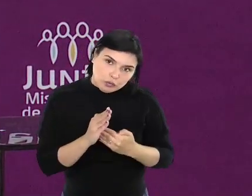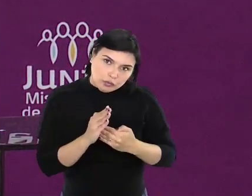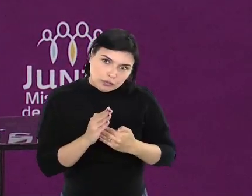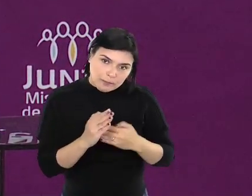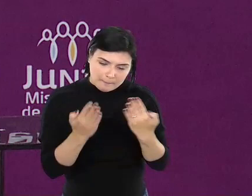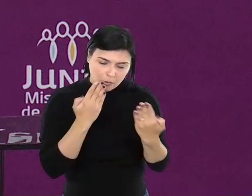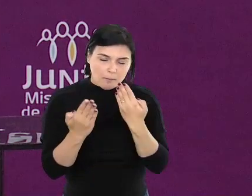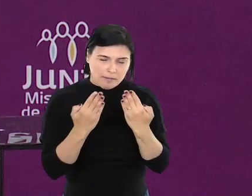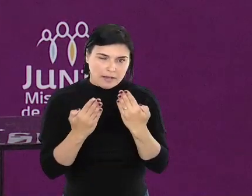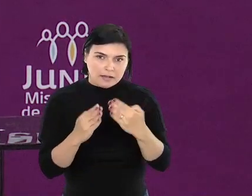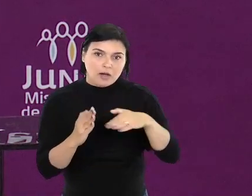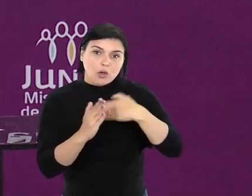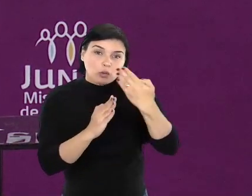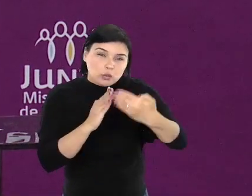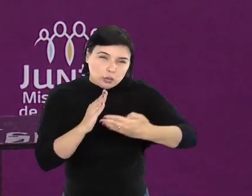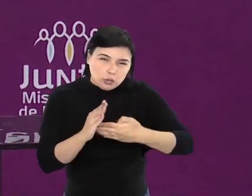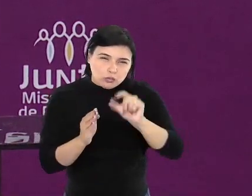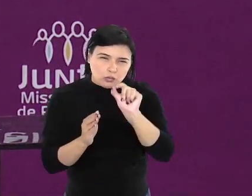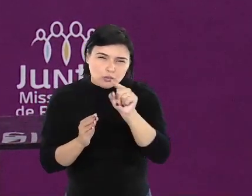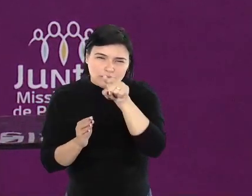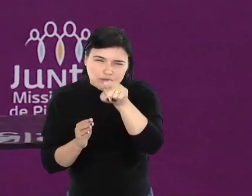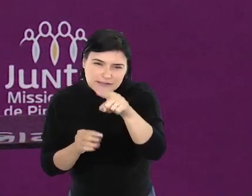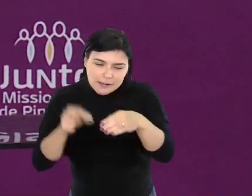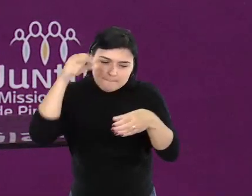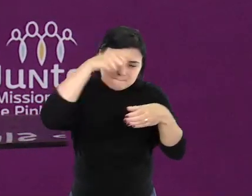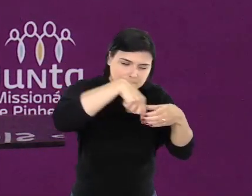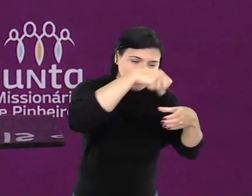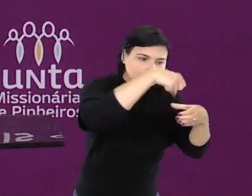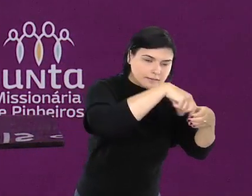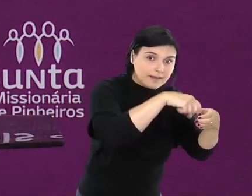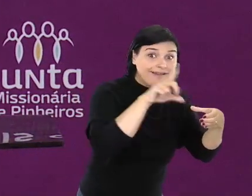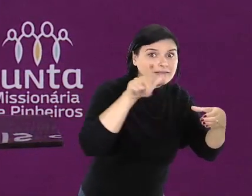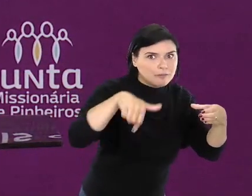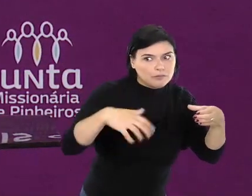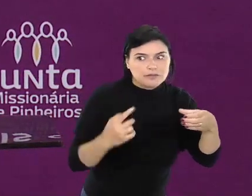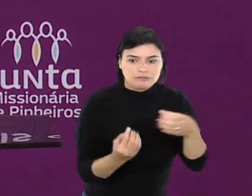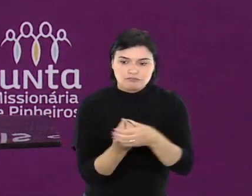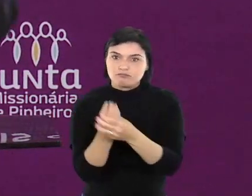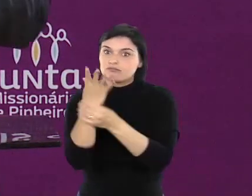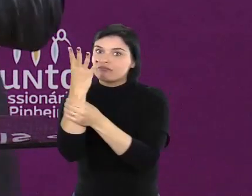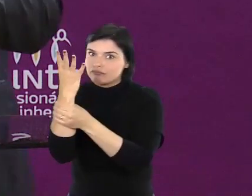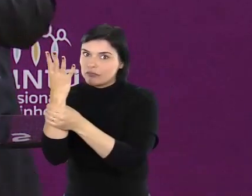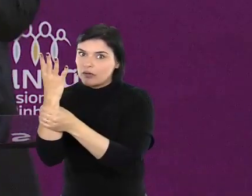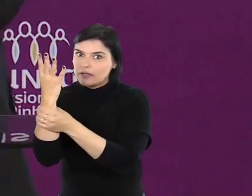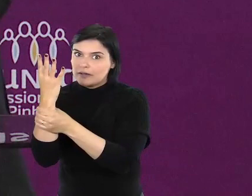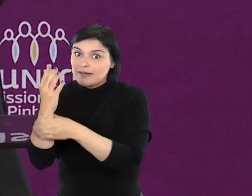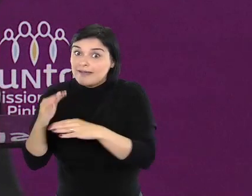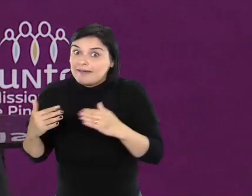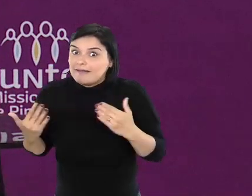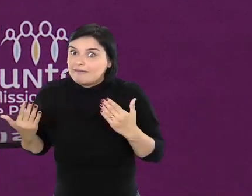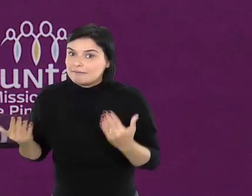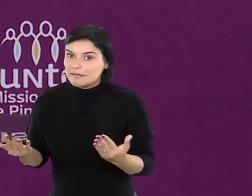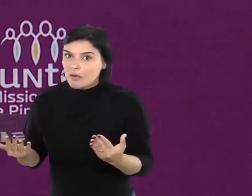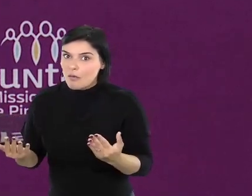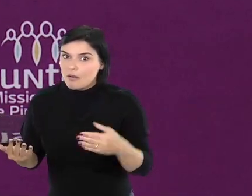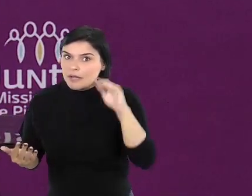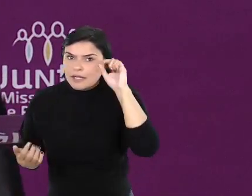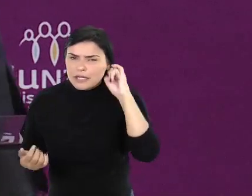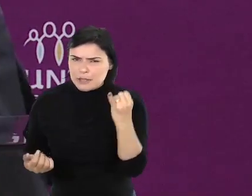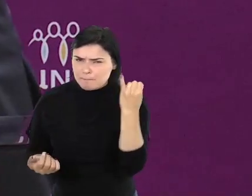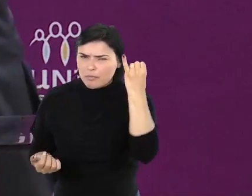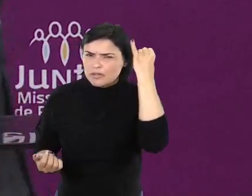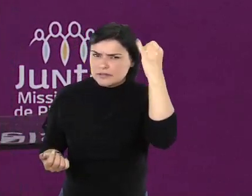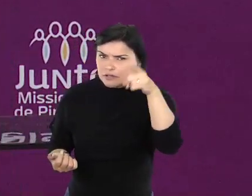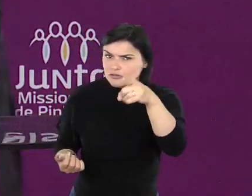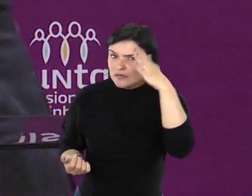aprovado na vida dos irmãos por isso que é muito importante você saber o que está aprendendo